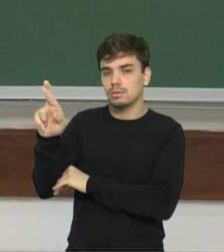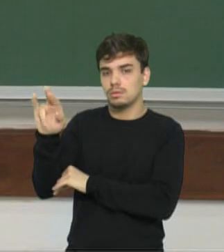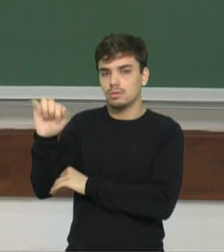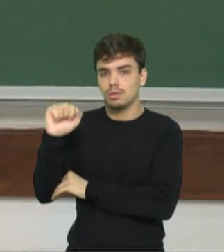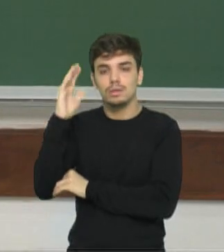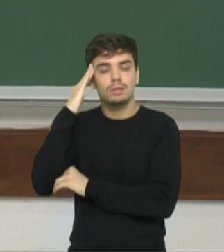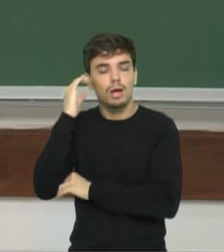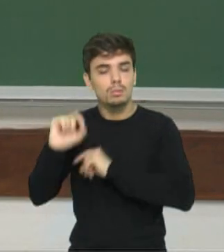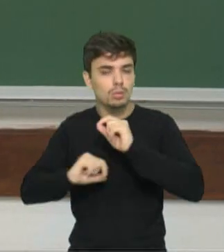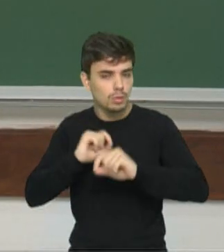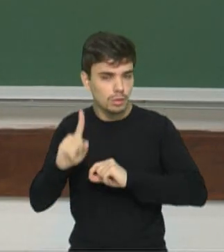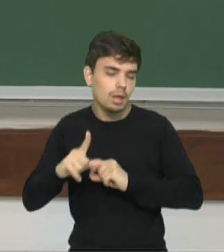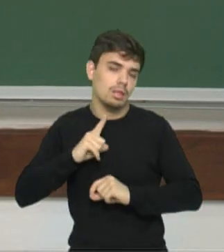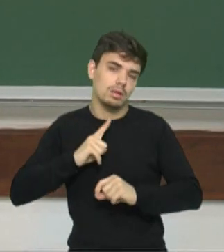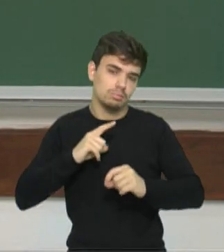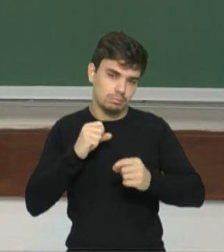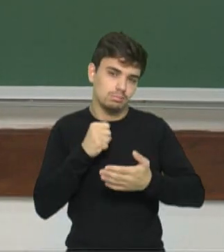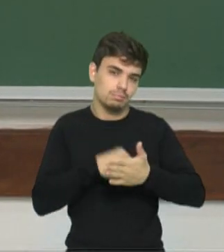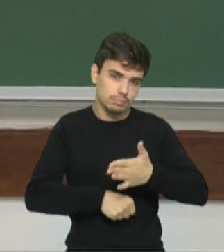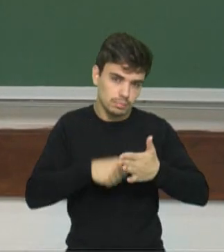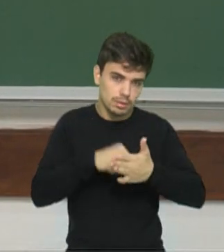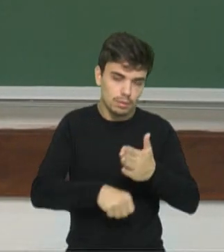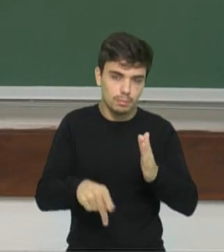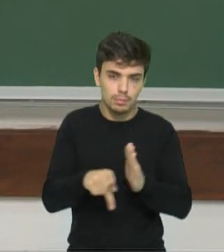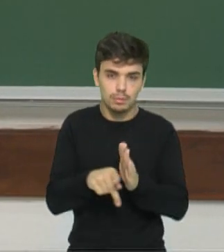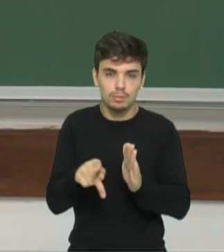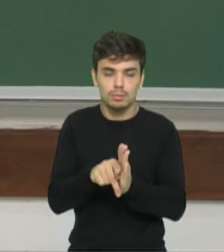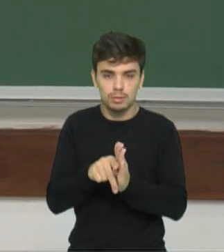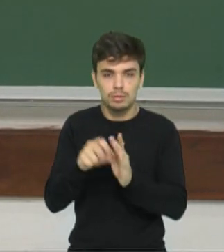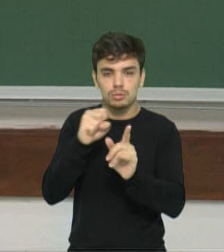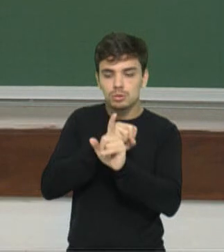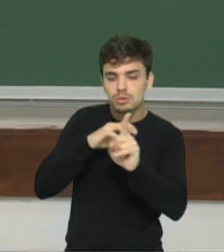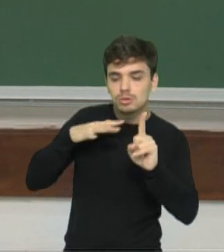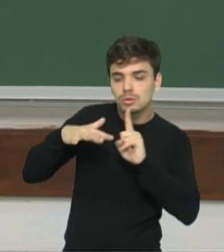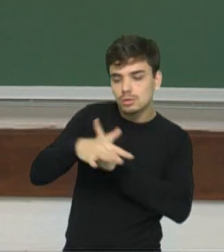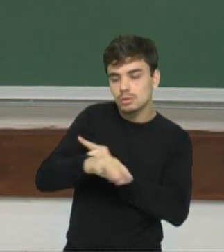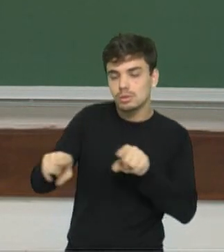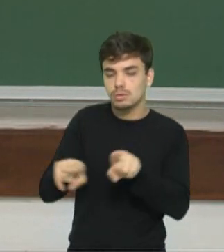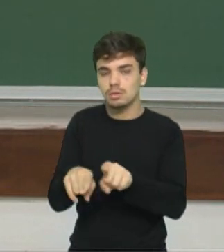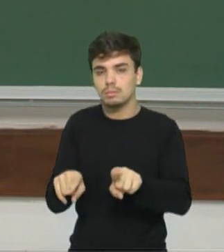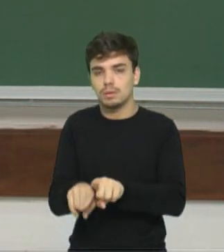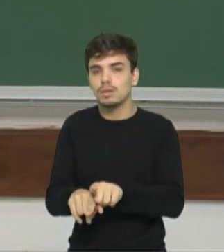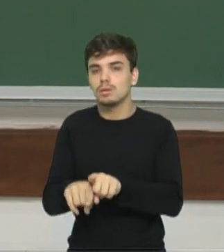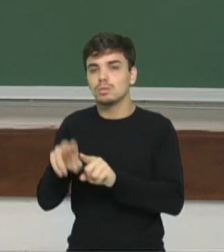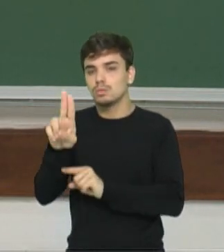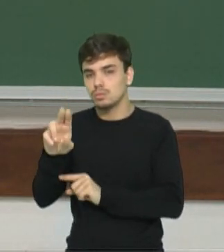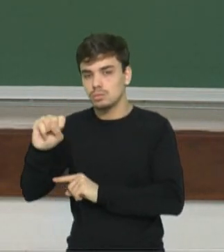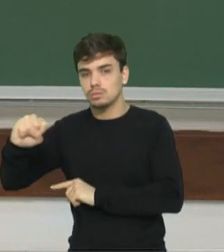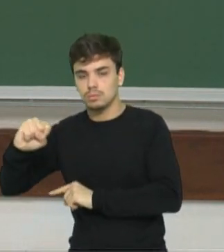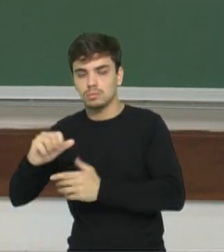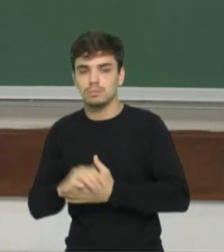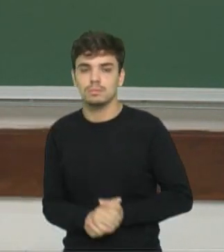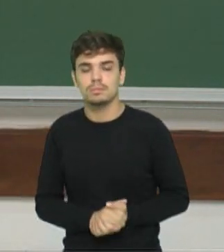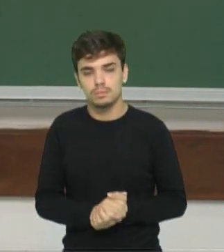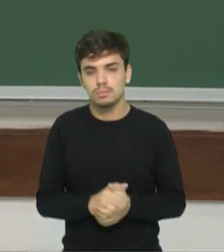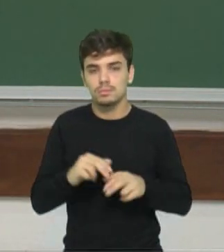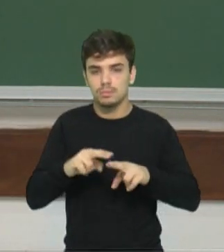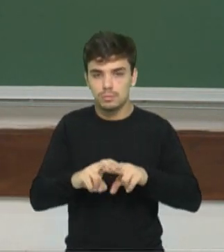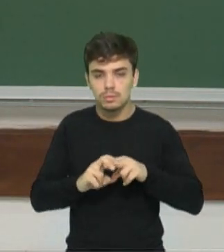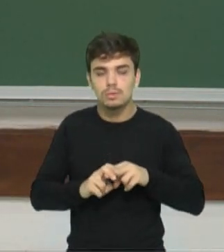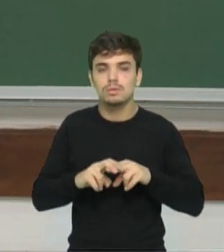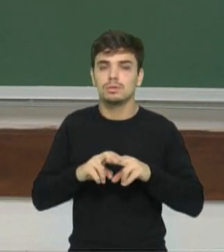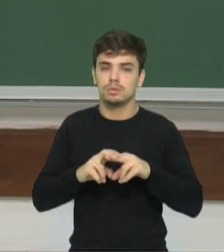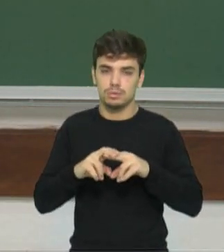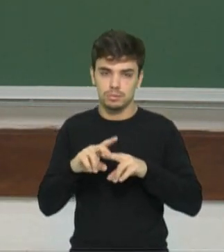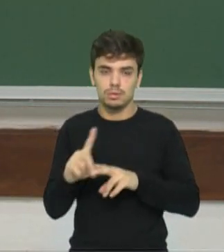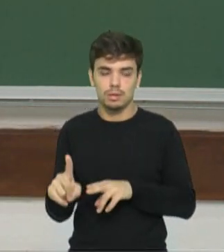questões defendidas aí, então, pelo regime socialista, pelo regime da União Soviética, E ele passa, portanto, o presidente da Guatemala a